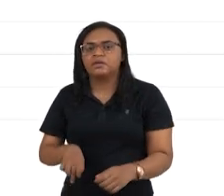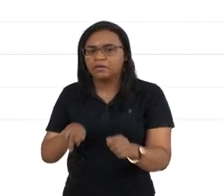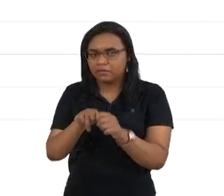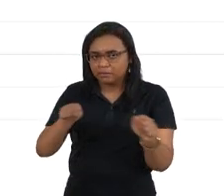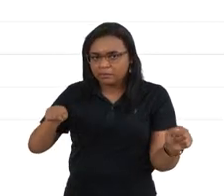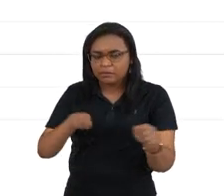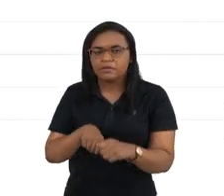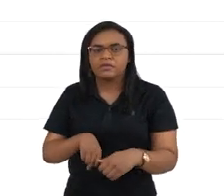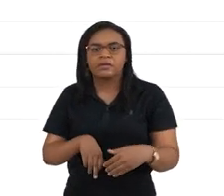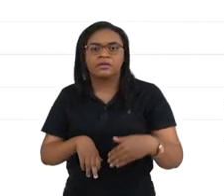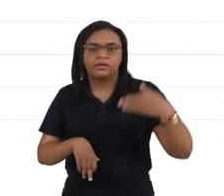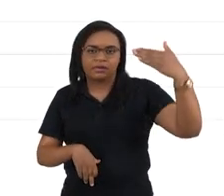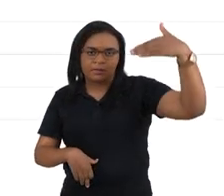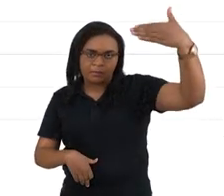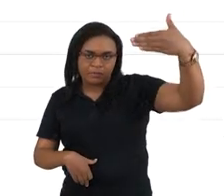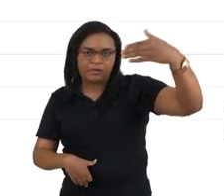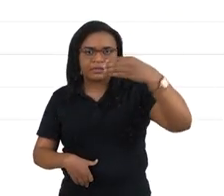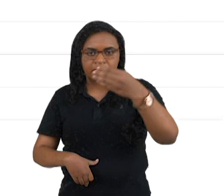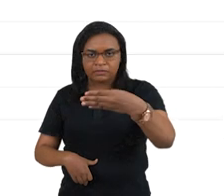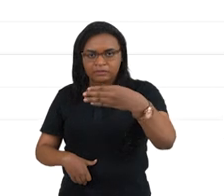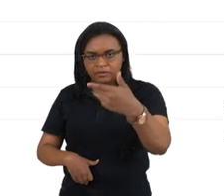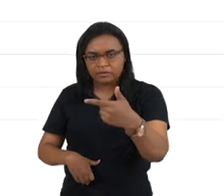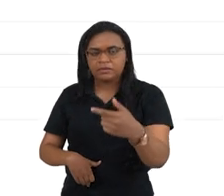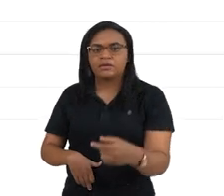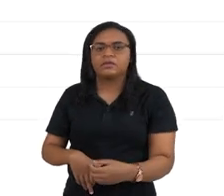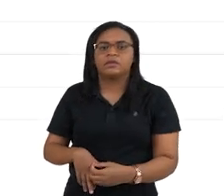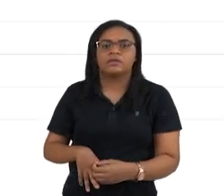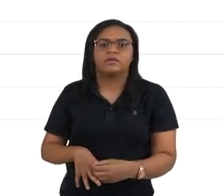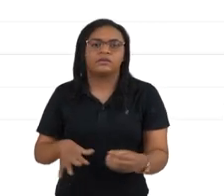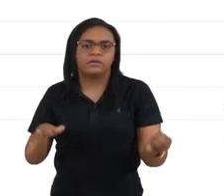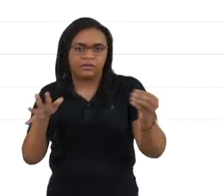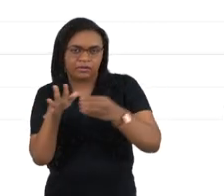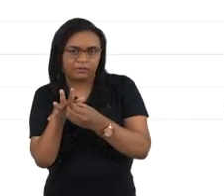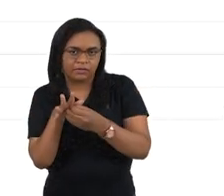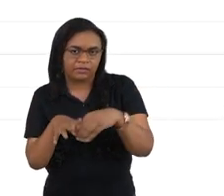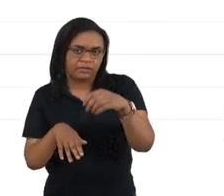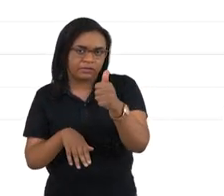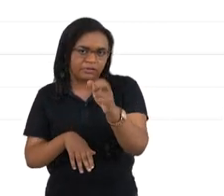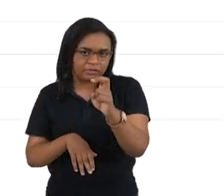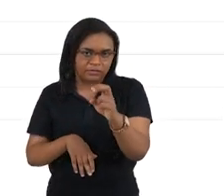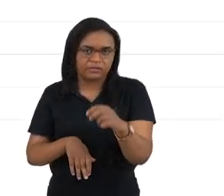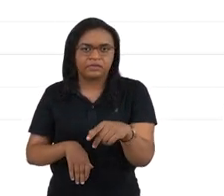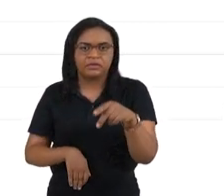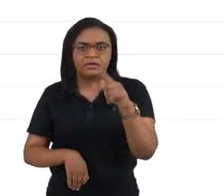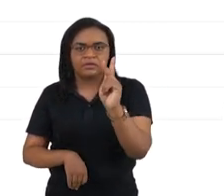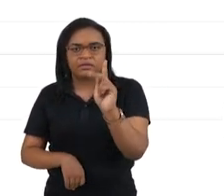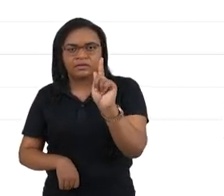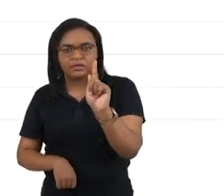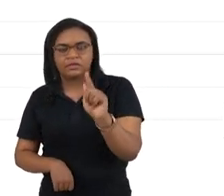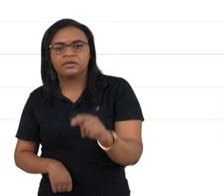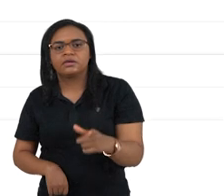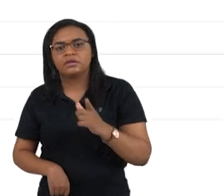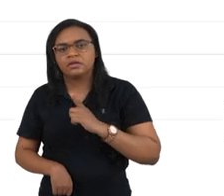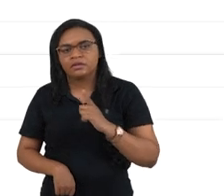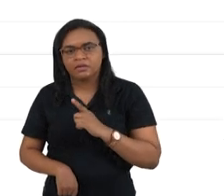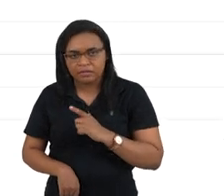aumenta em 42 centímetros se colocarmos uma peça de 15 quilos. Quando era, então, aqui, ó, aqui nós tínhamos uma peça